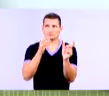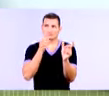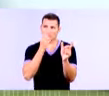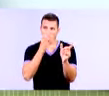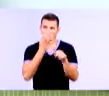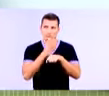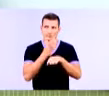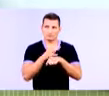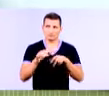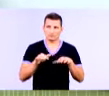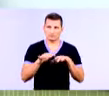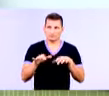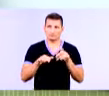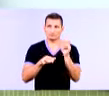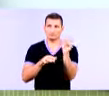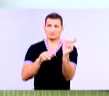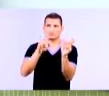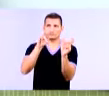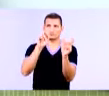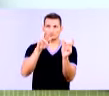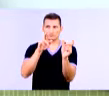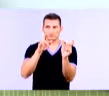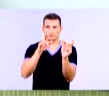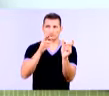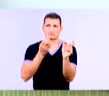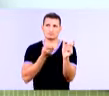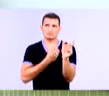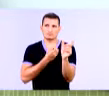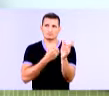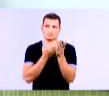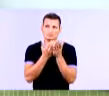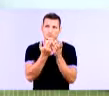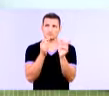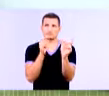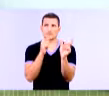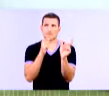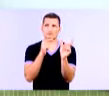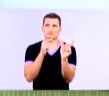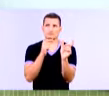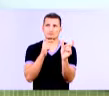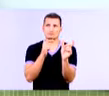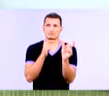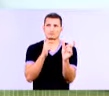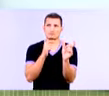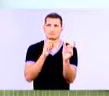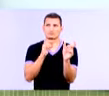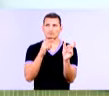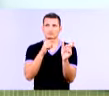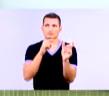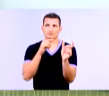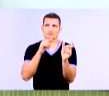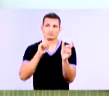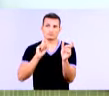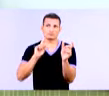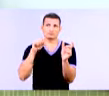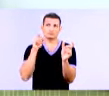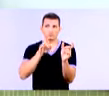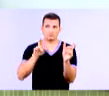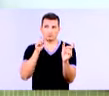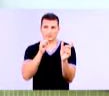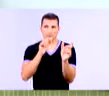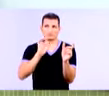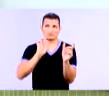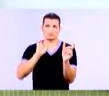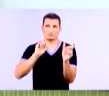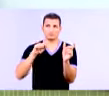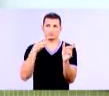de programação ao declarar uma variável, você definir um valor inicial para ela, tá? A não ser se você for ler ela logo depois, tá? Mas ao criar